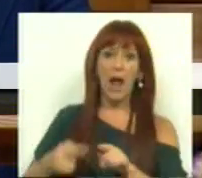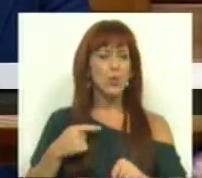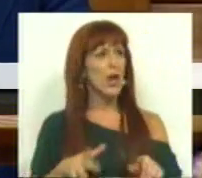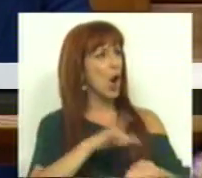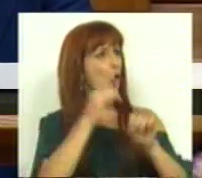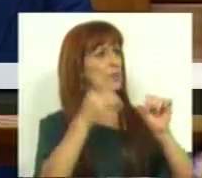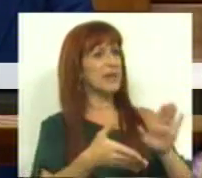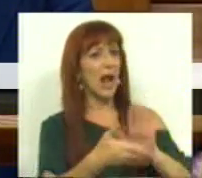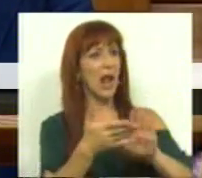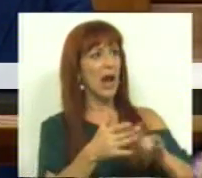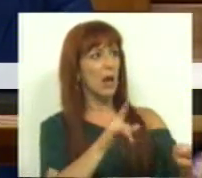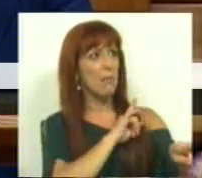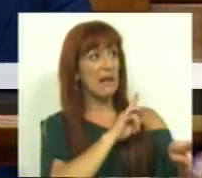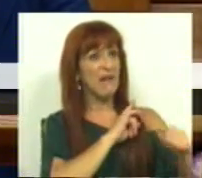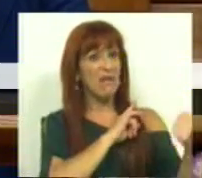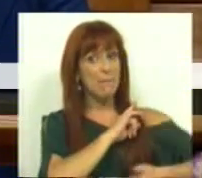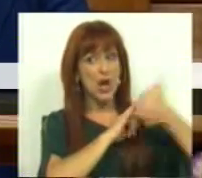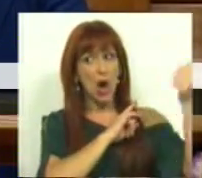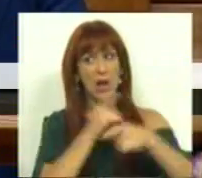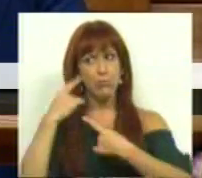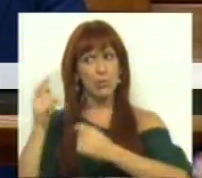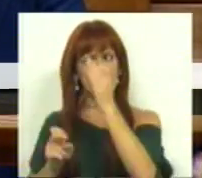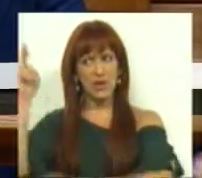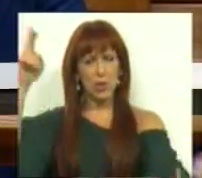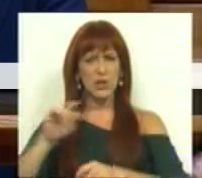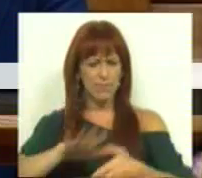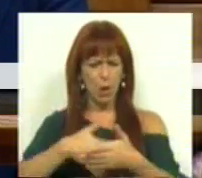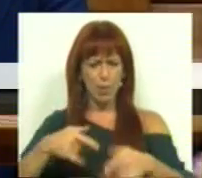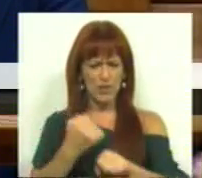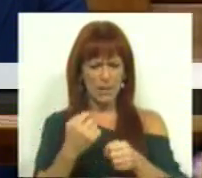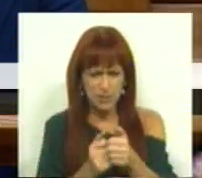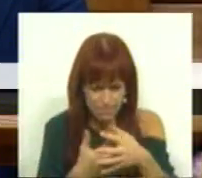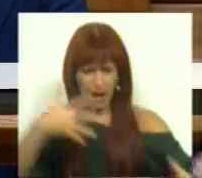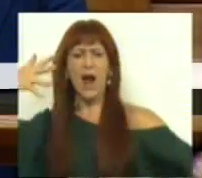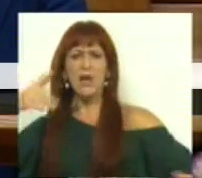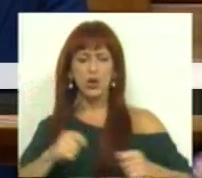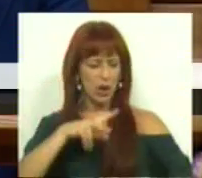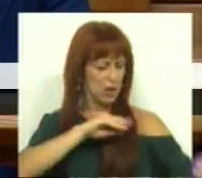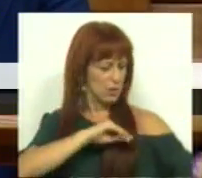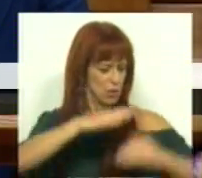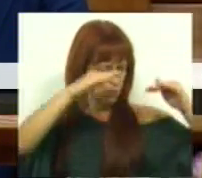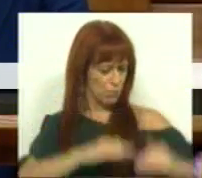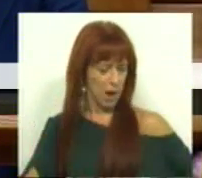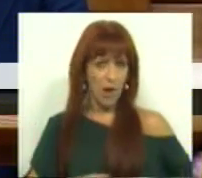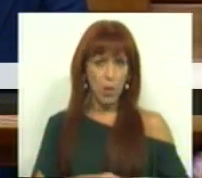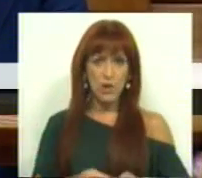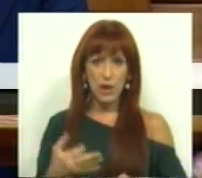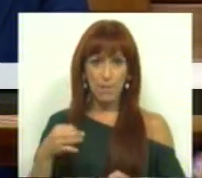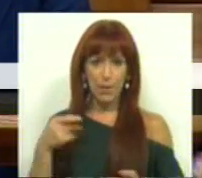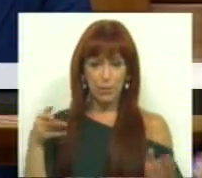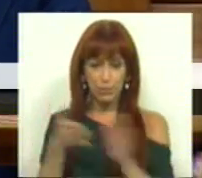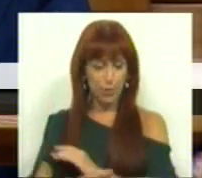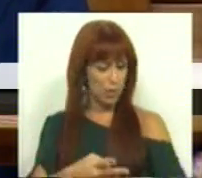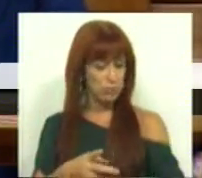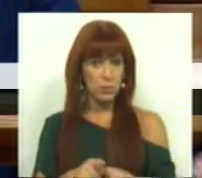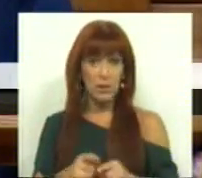num hospital privado do que num público. Aumentar horários de trabalho, cortar salários, aumentar propinas no